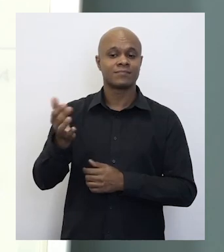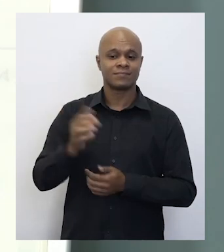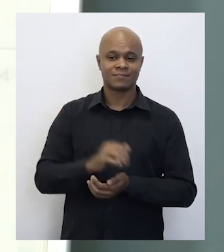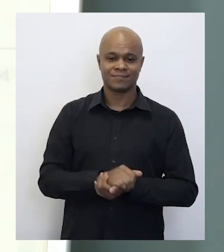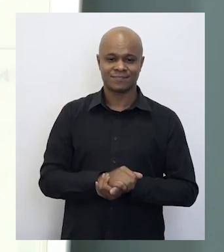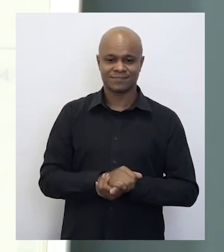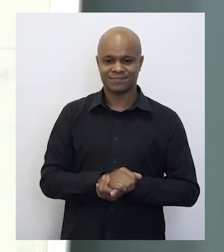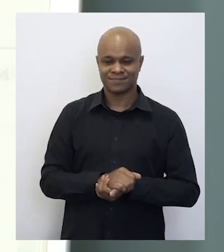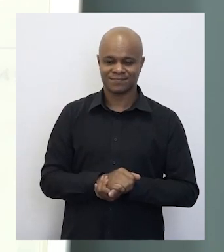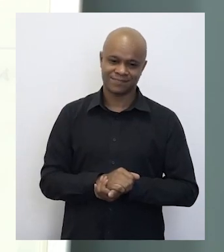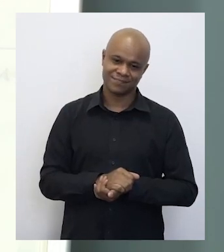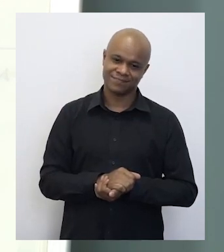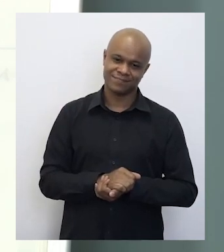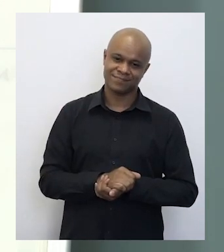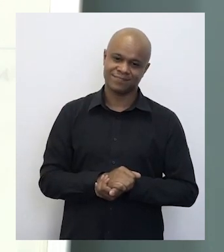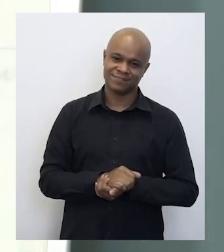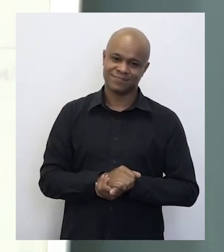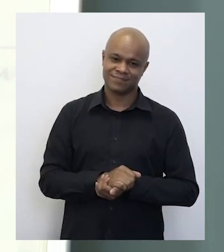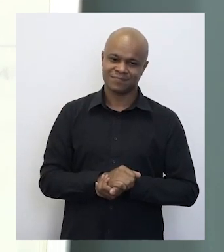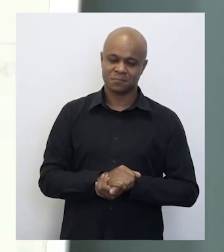0,92? Isso.